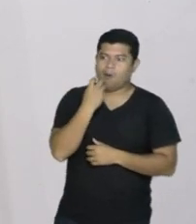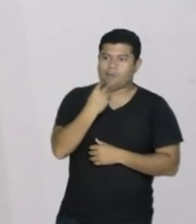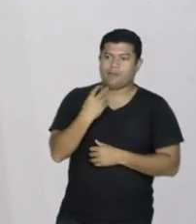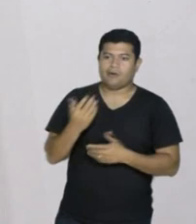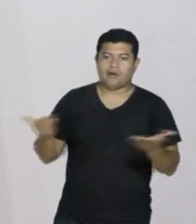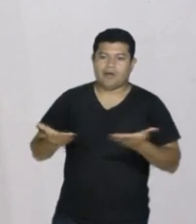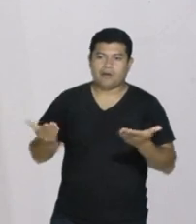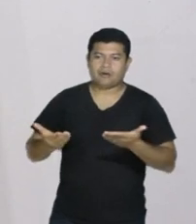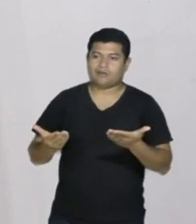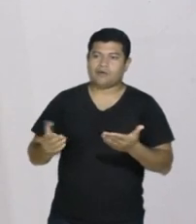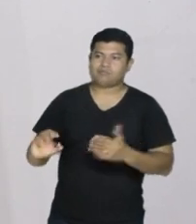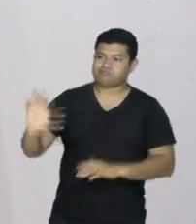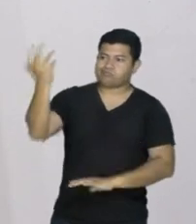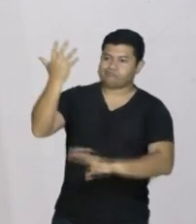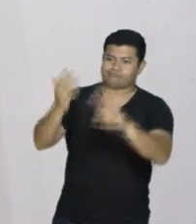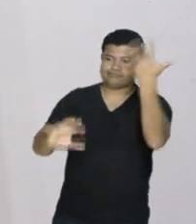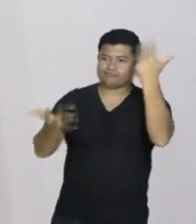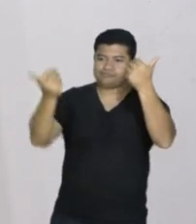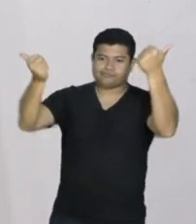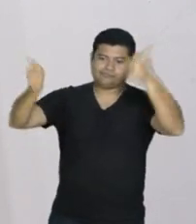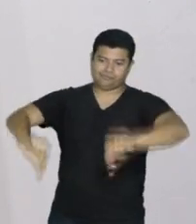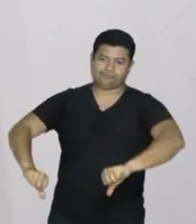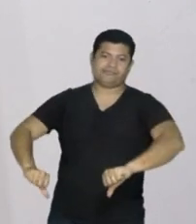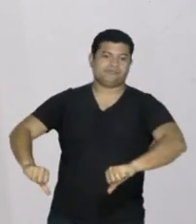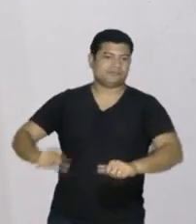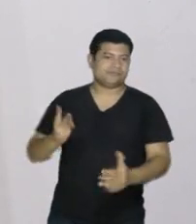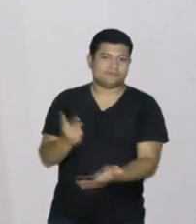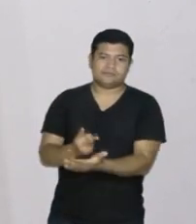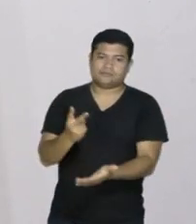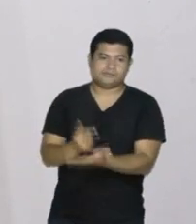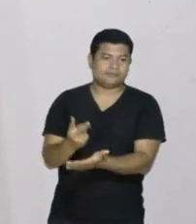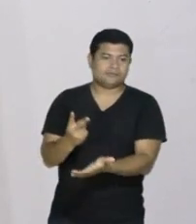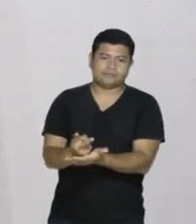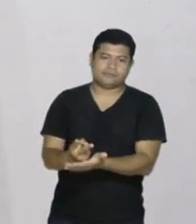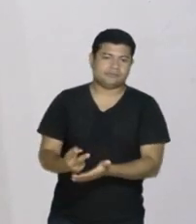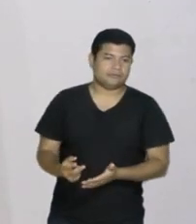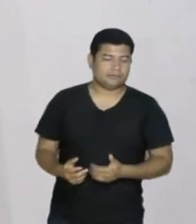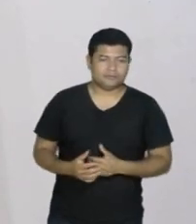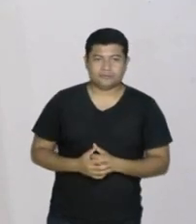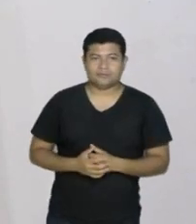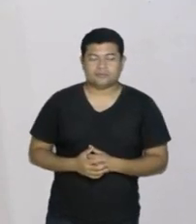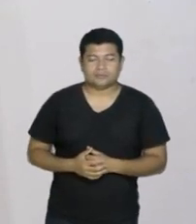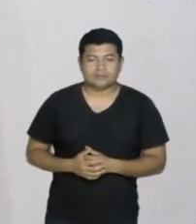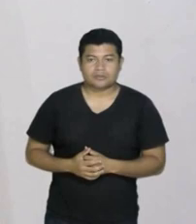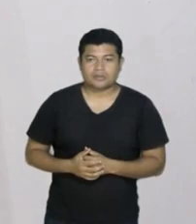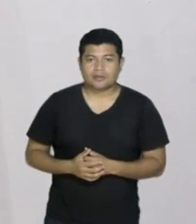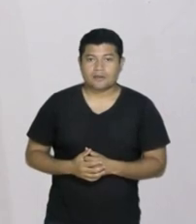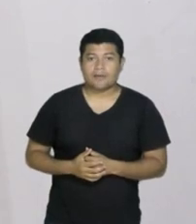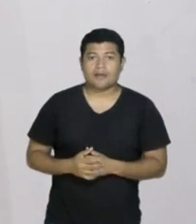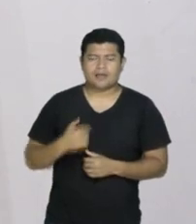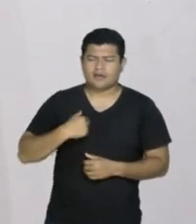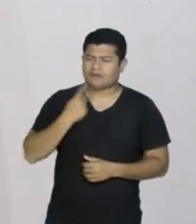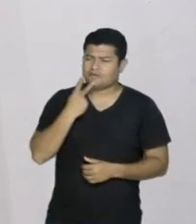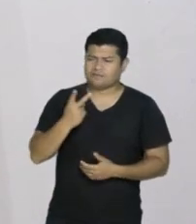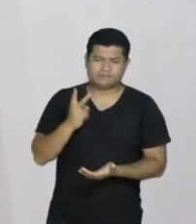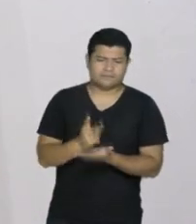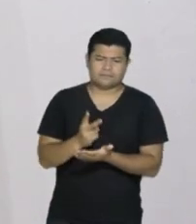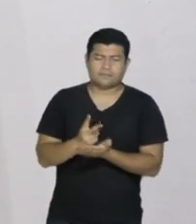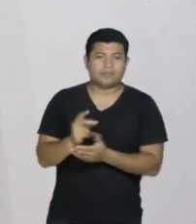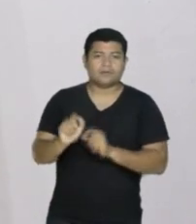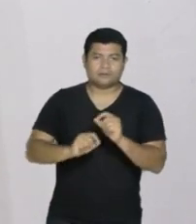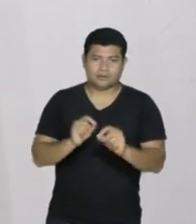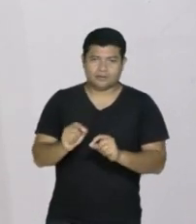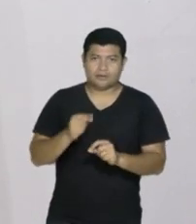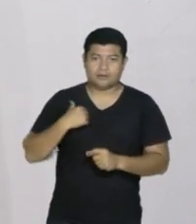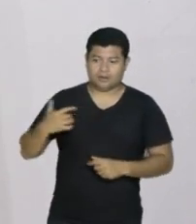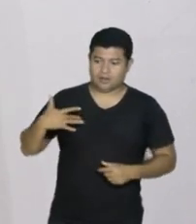em cima de notícia ruim diariamente e eu que sempre disse que a saúde